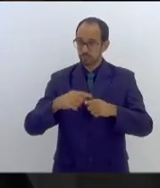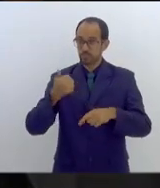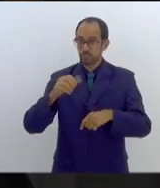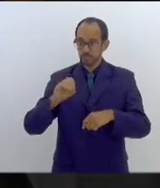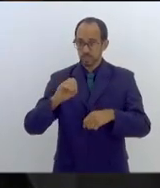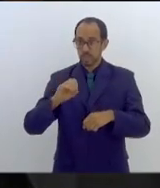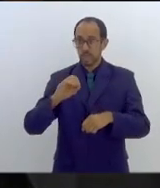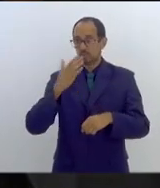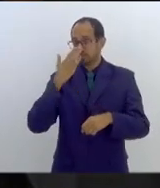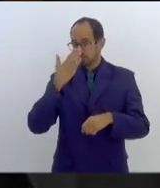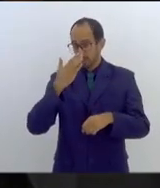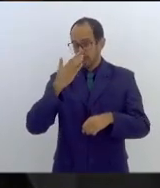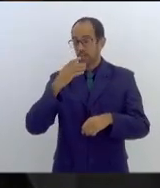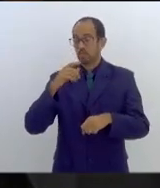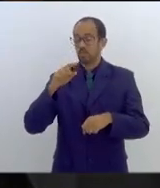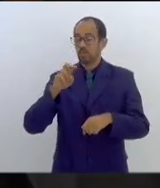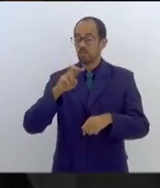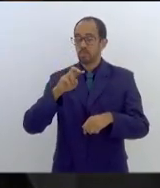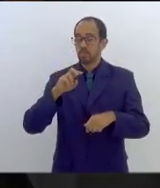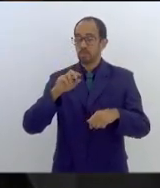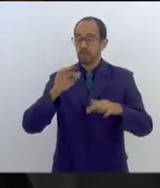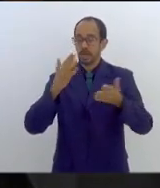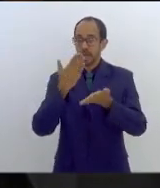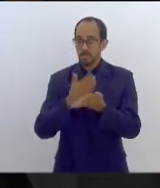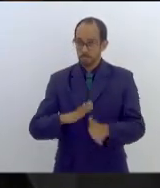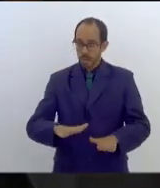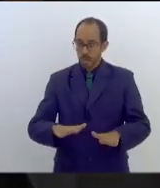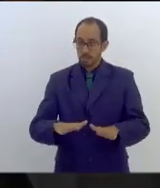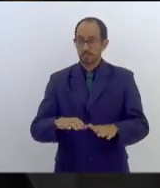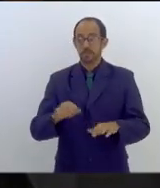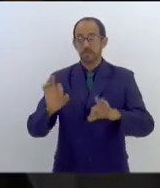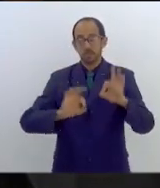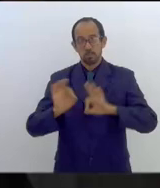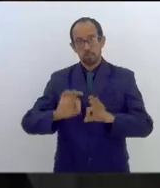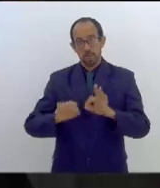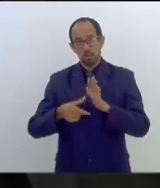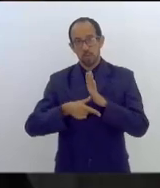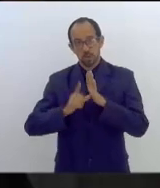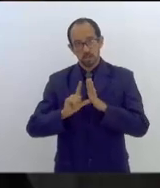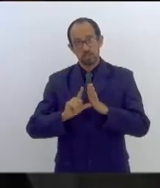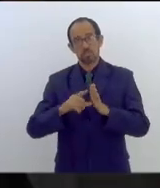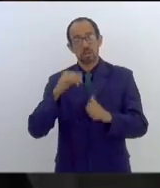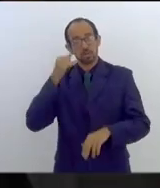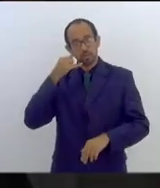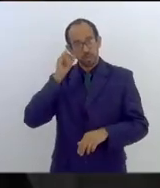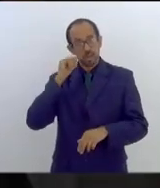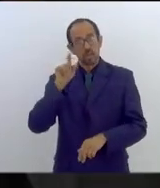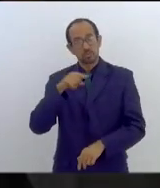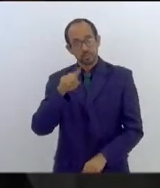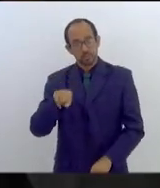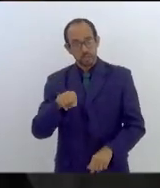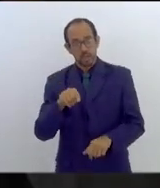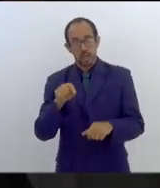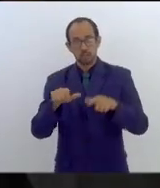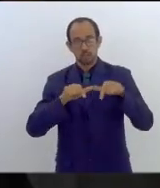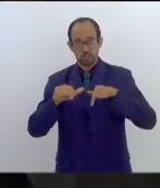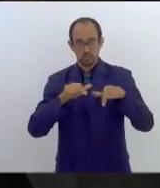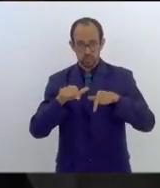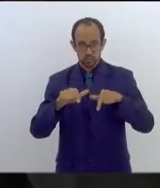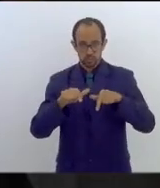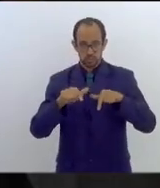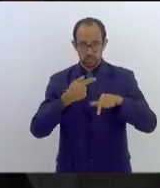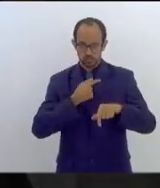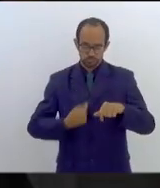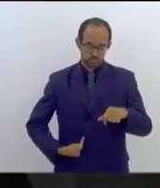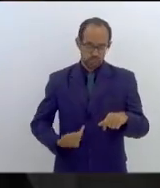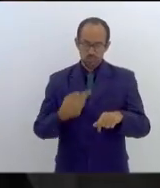ter um plano alternativo para que os serviços não fossem interrompidos. O governo dizia,